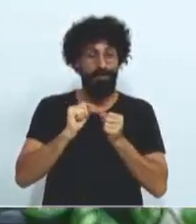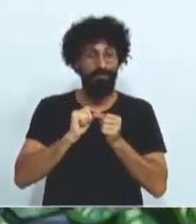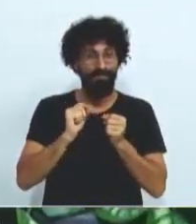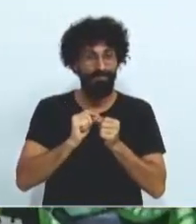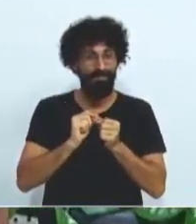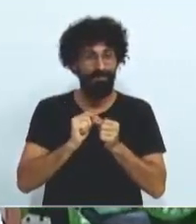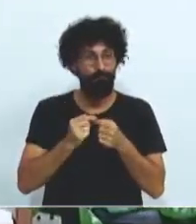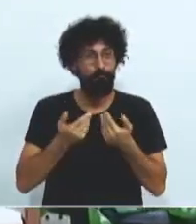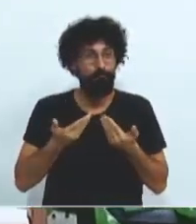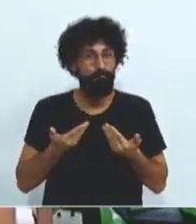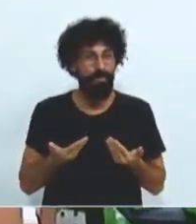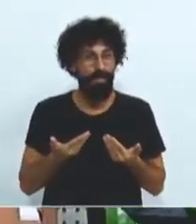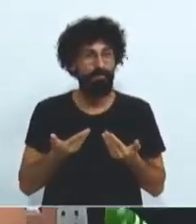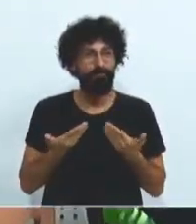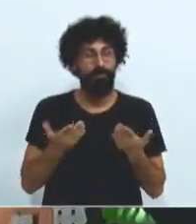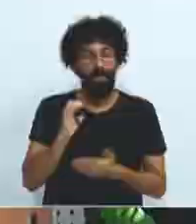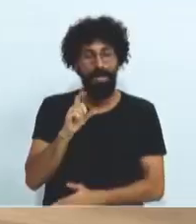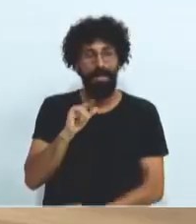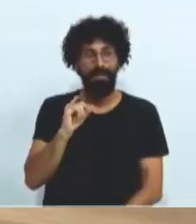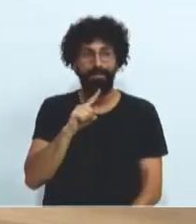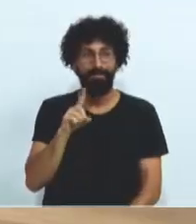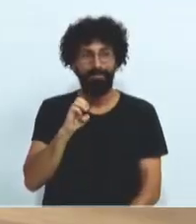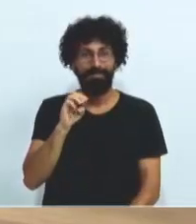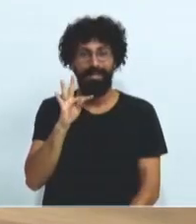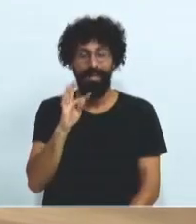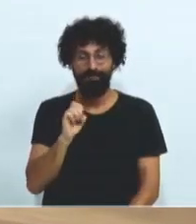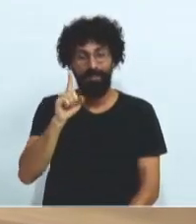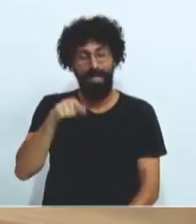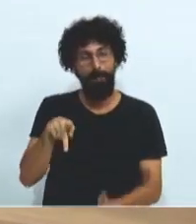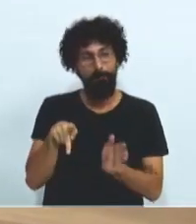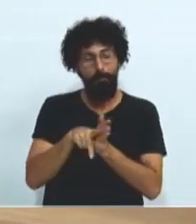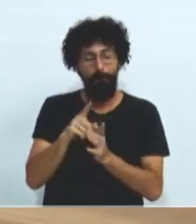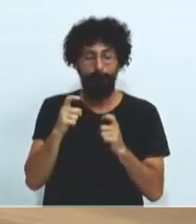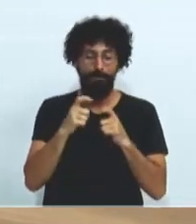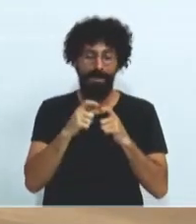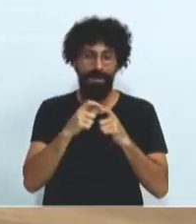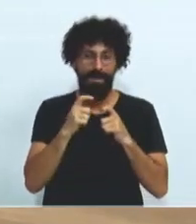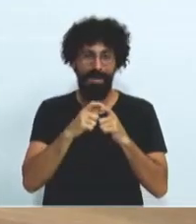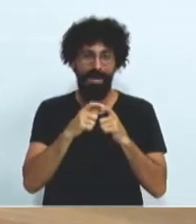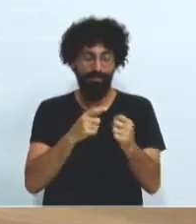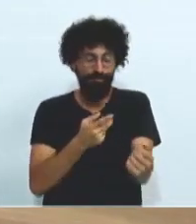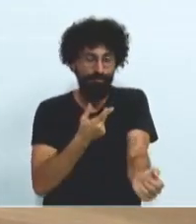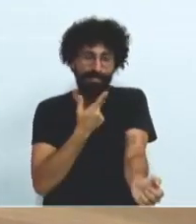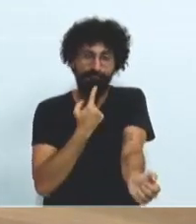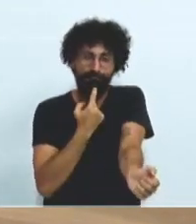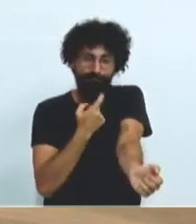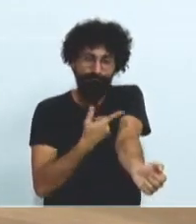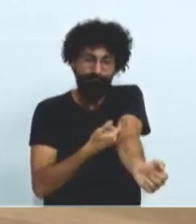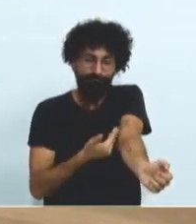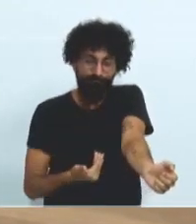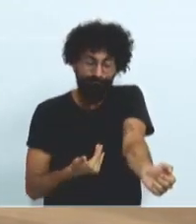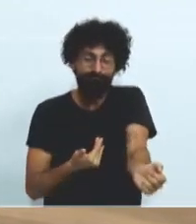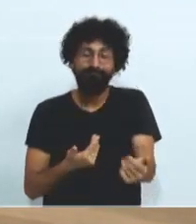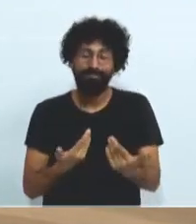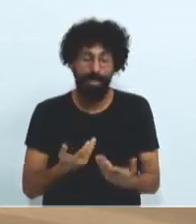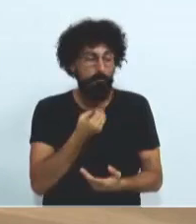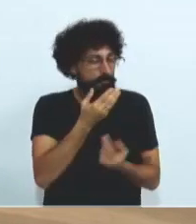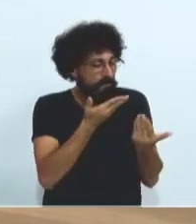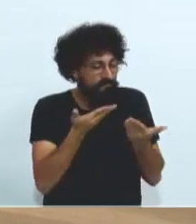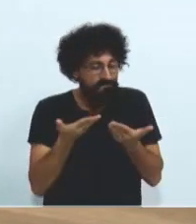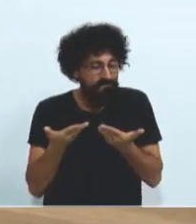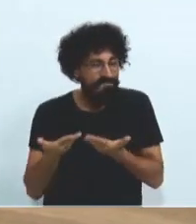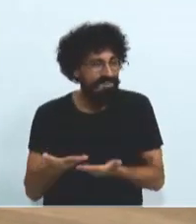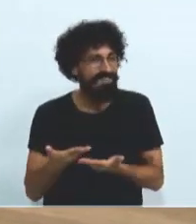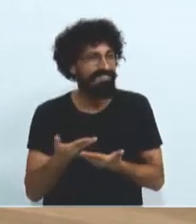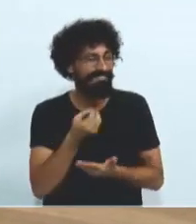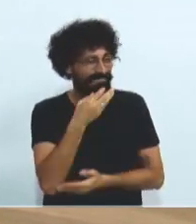a receber a doutora Elisete Negreiros, que é hematologista, e é muito bem-vinda aqui conosco no programa. Tudo bem, doutora? Seja bem-vinda ao nosso Viver Bem.